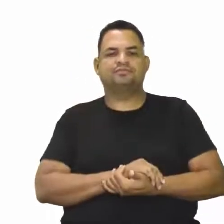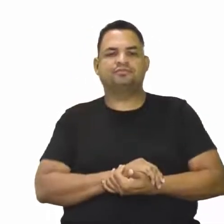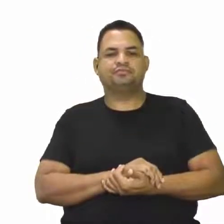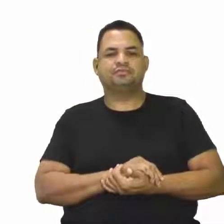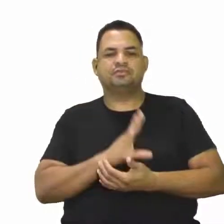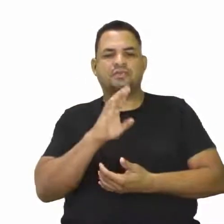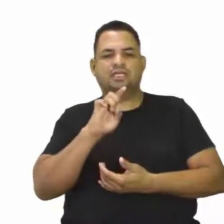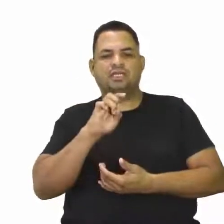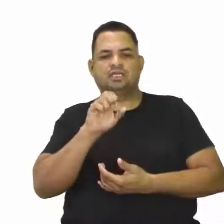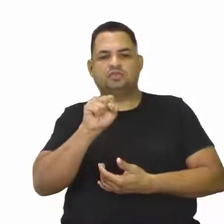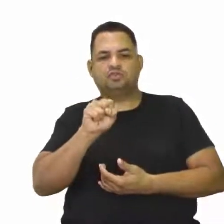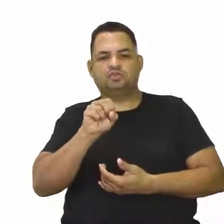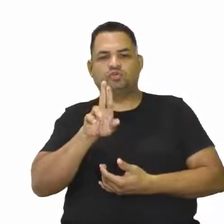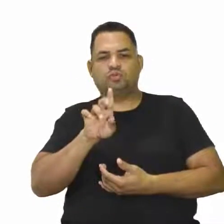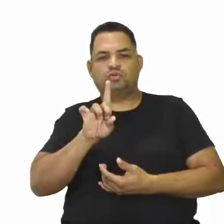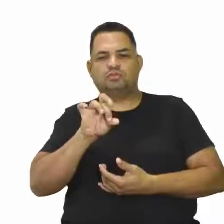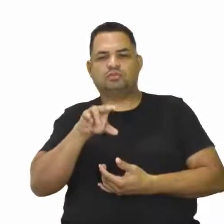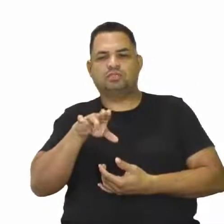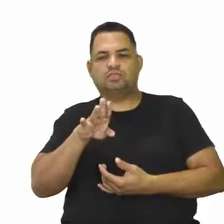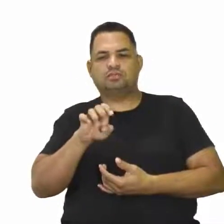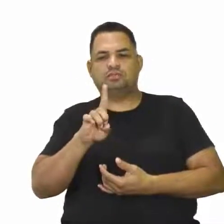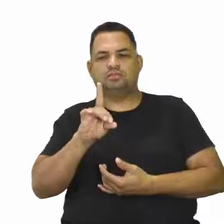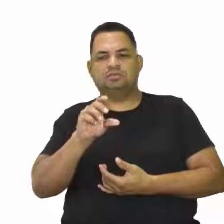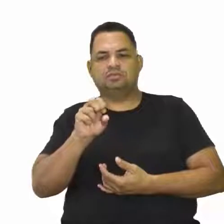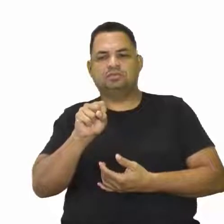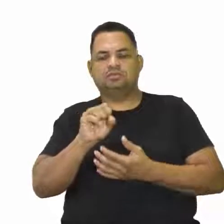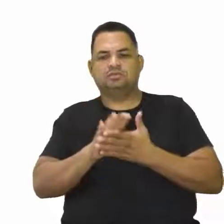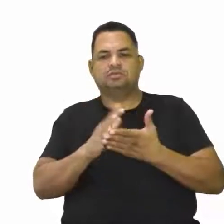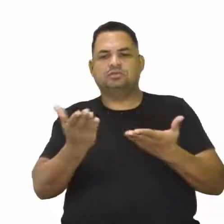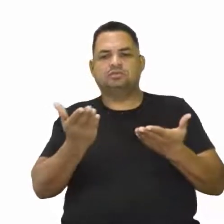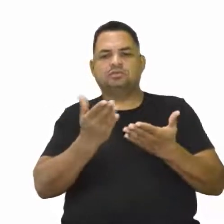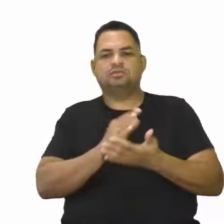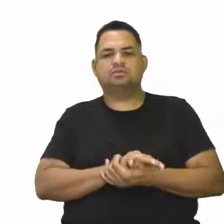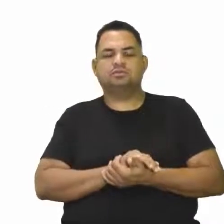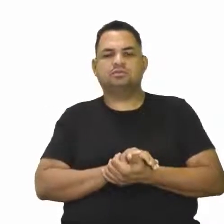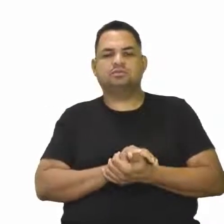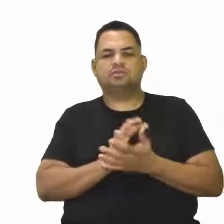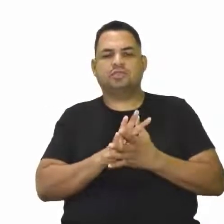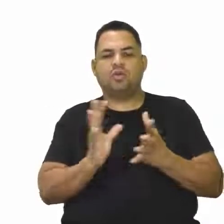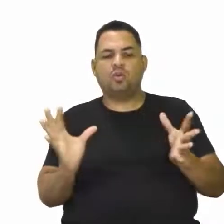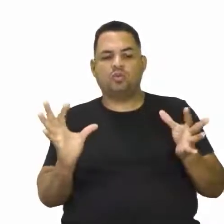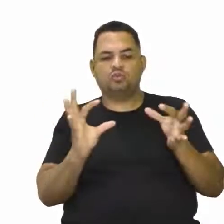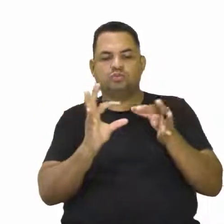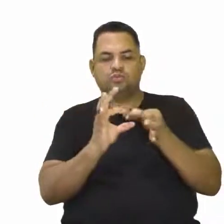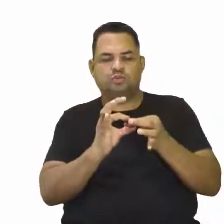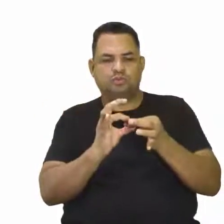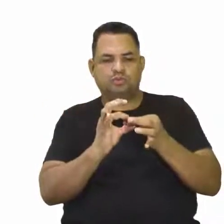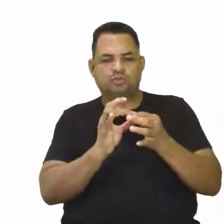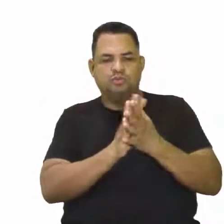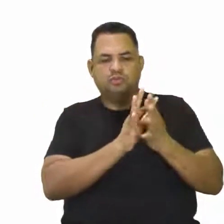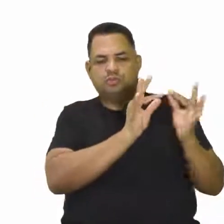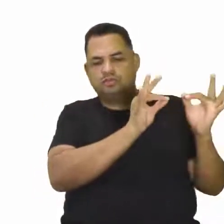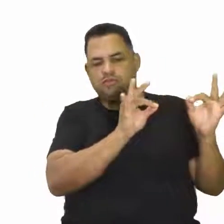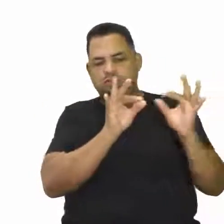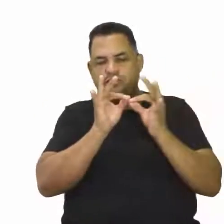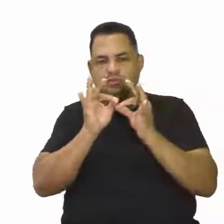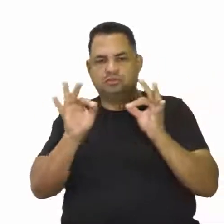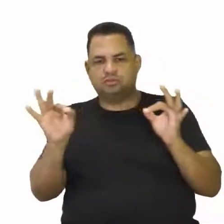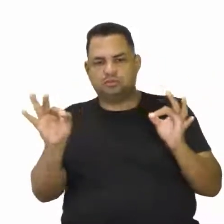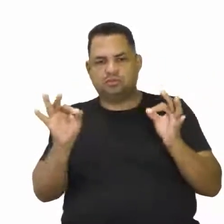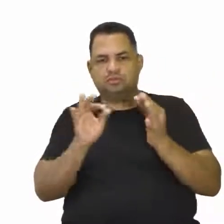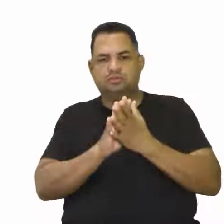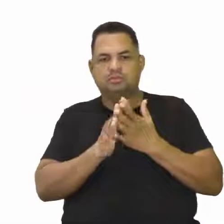Já as subordinantes ou subordinadas, elas são aquelas que unem as orações subordinadas de